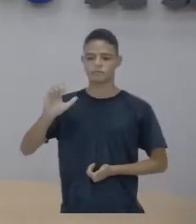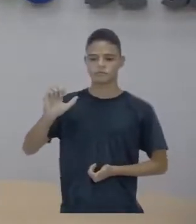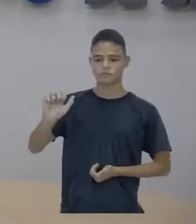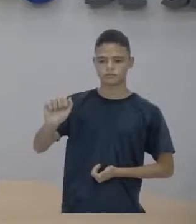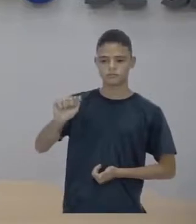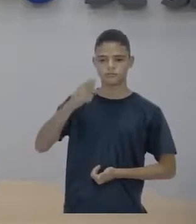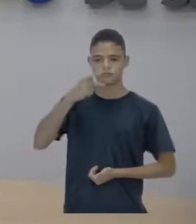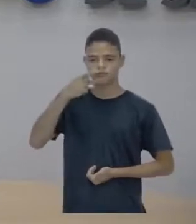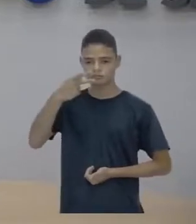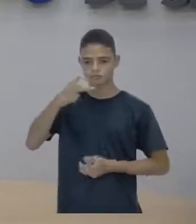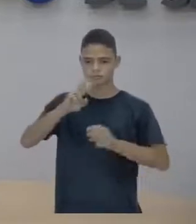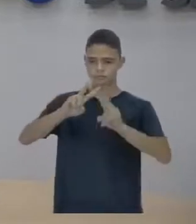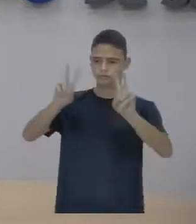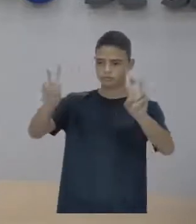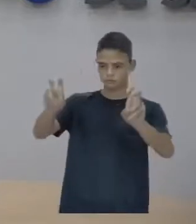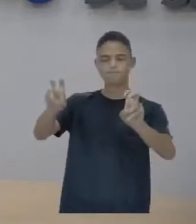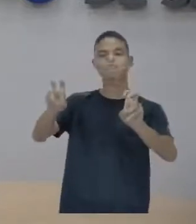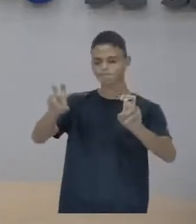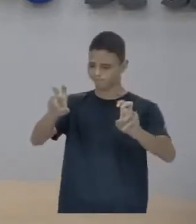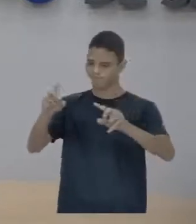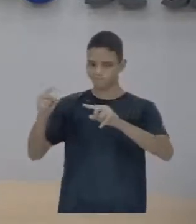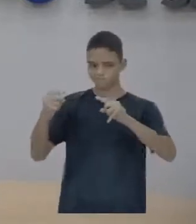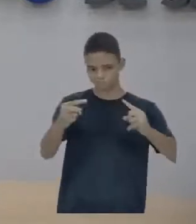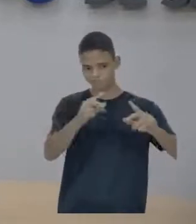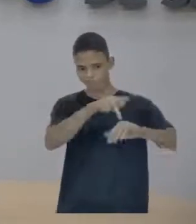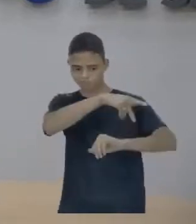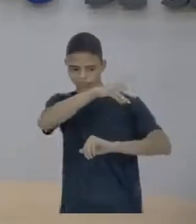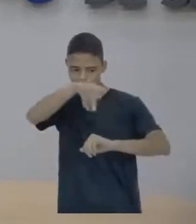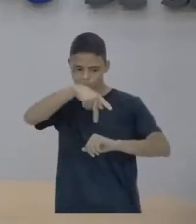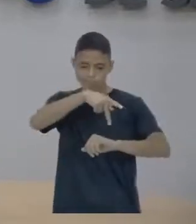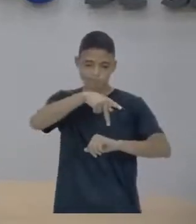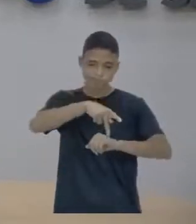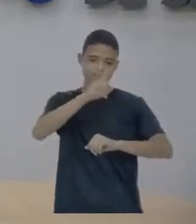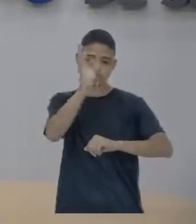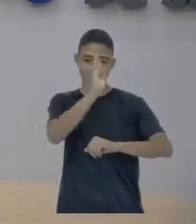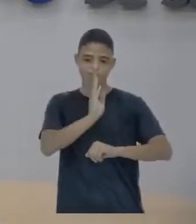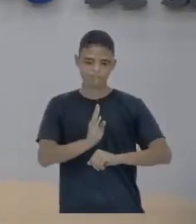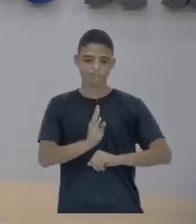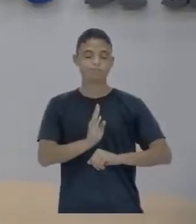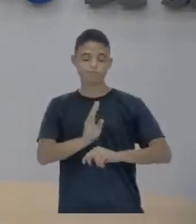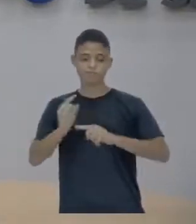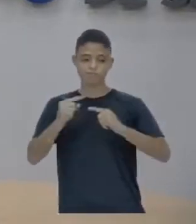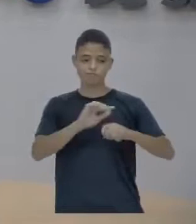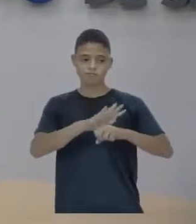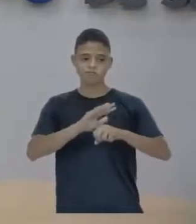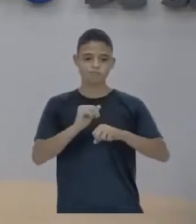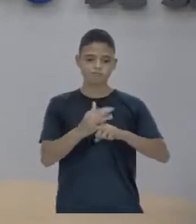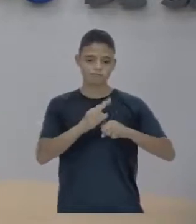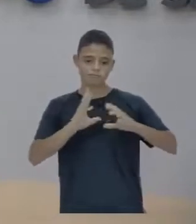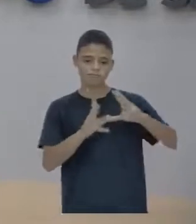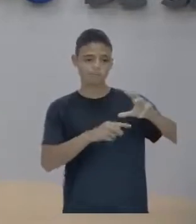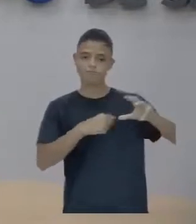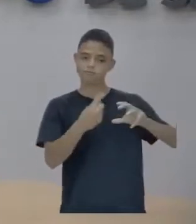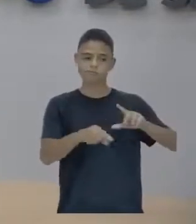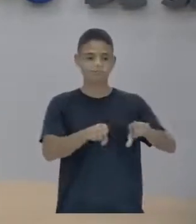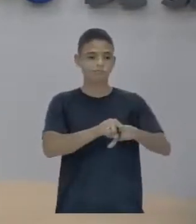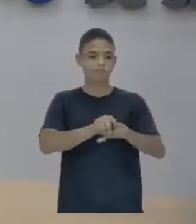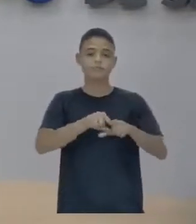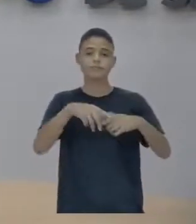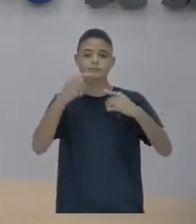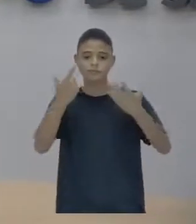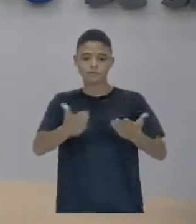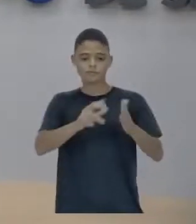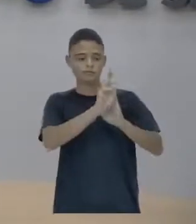afetou o país de alguma forma, né? Eu achei interessante também a professora Soraya, que acabou de falar assim, que através da redação é